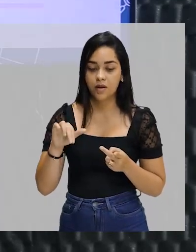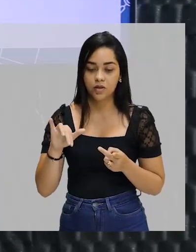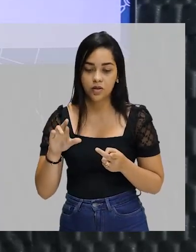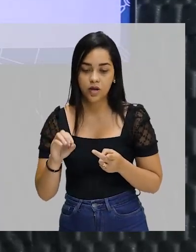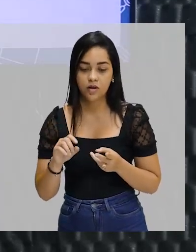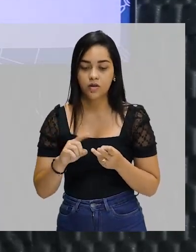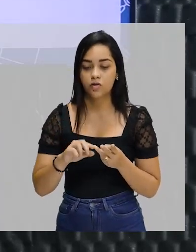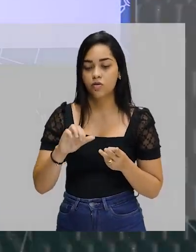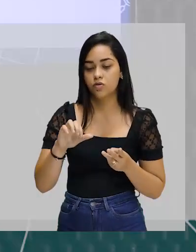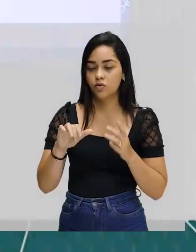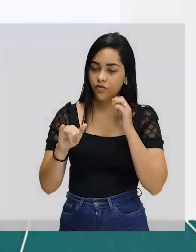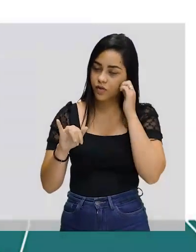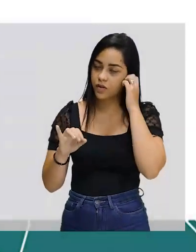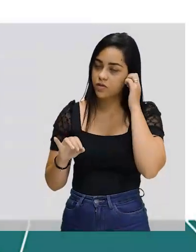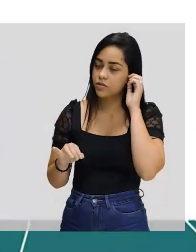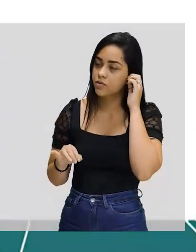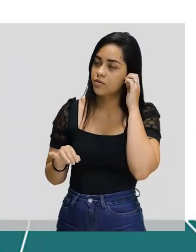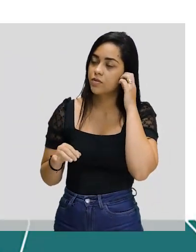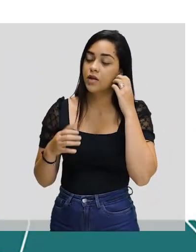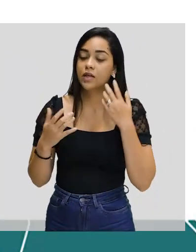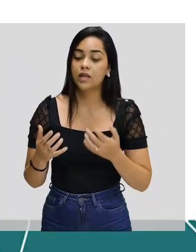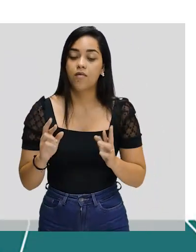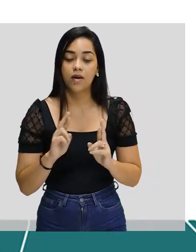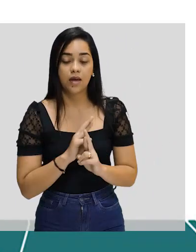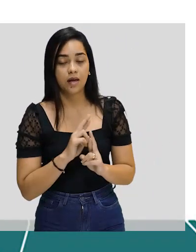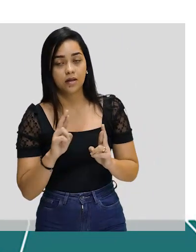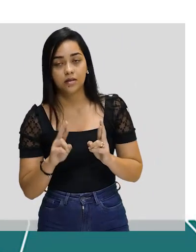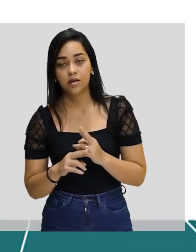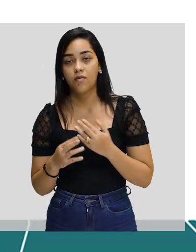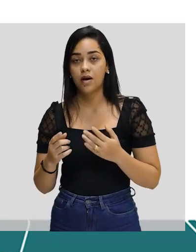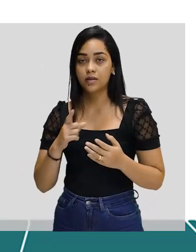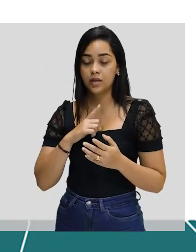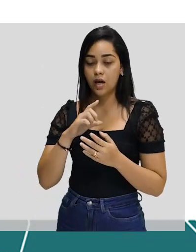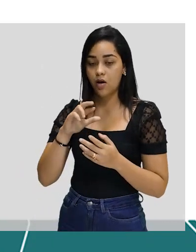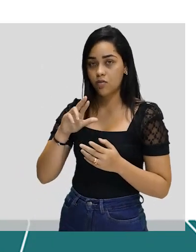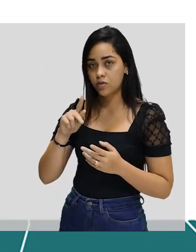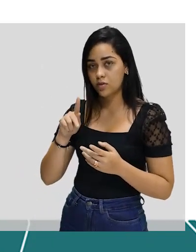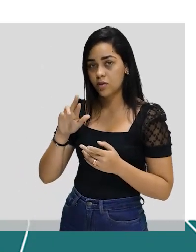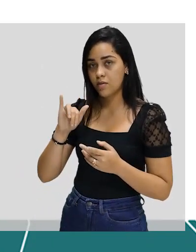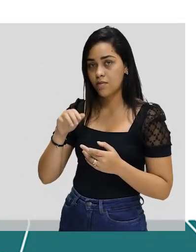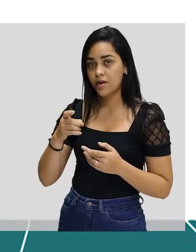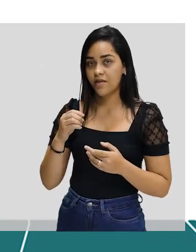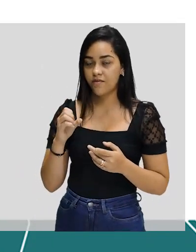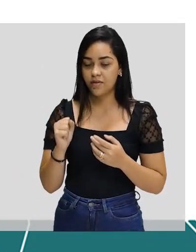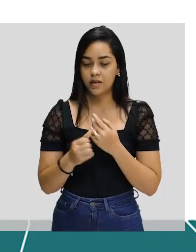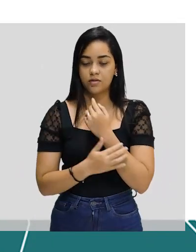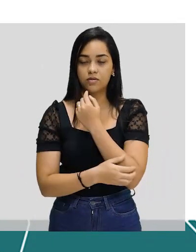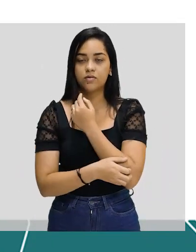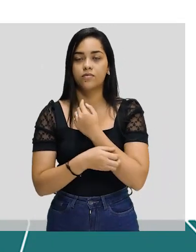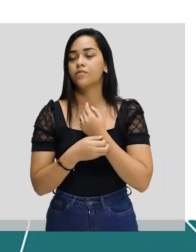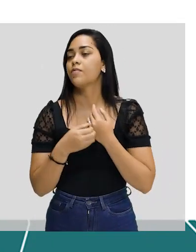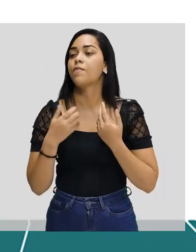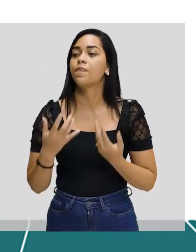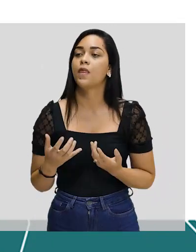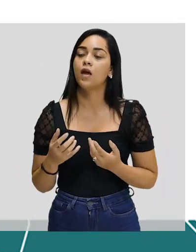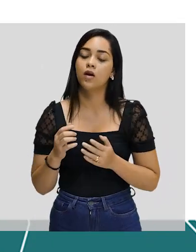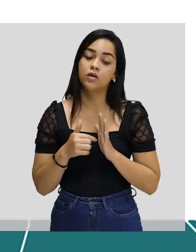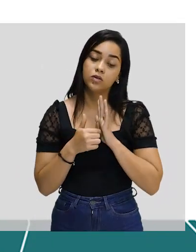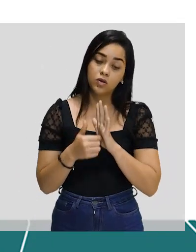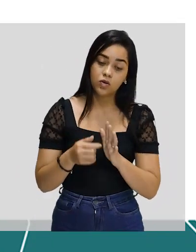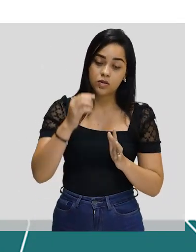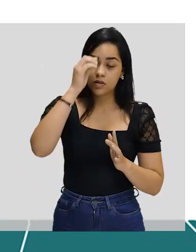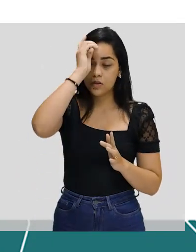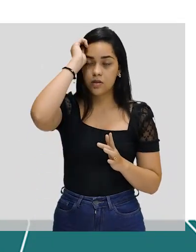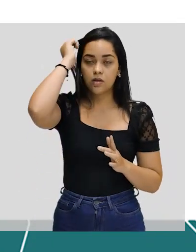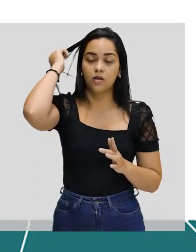um sufixo. Bom, com relação aos prefixos, tudo bem, turminha? Então, eu trouxe